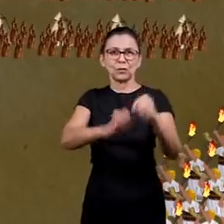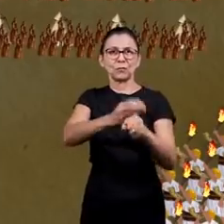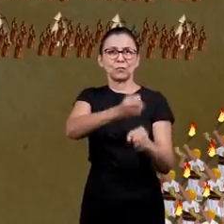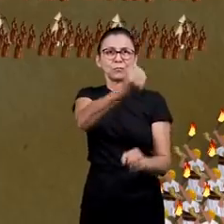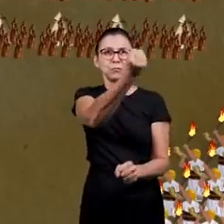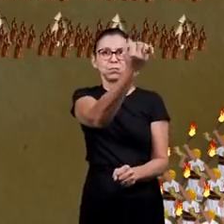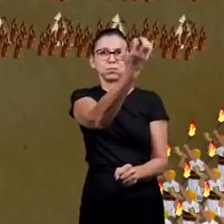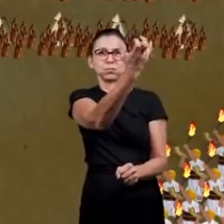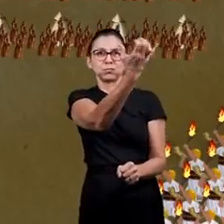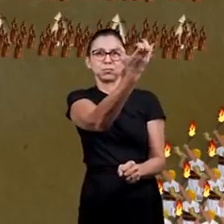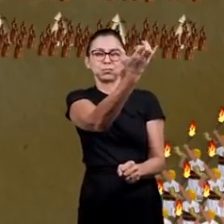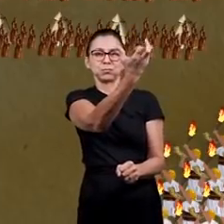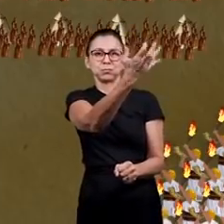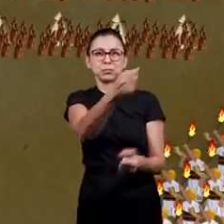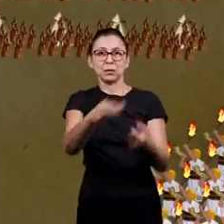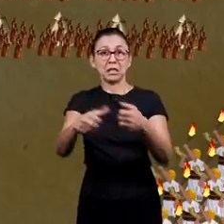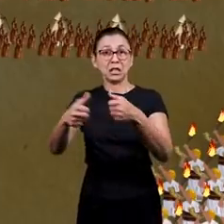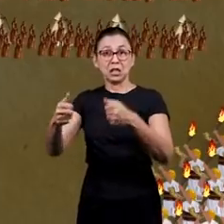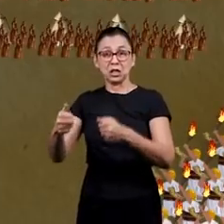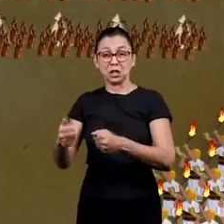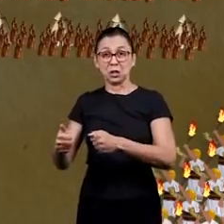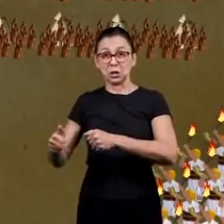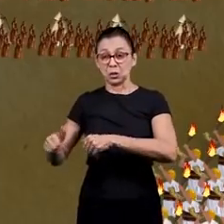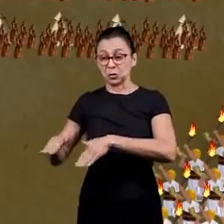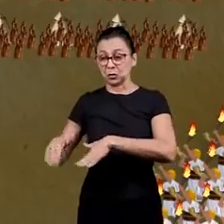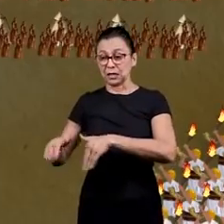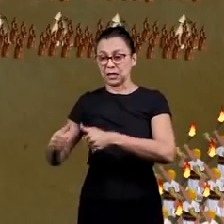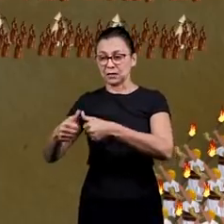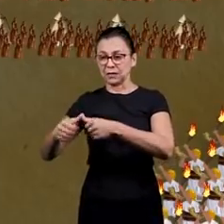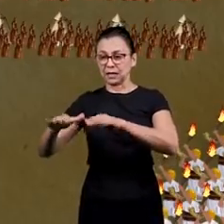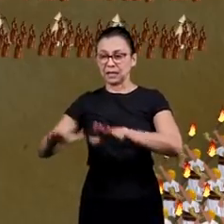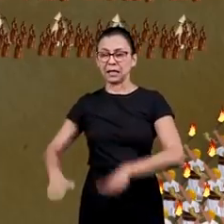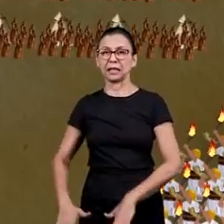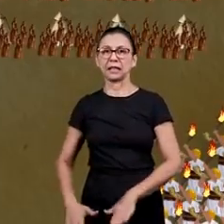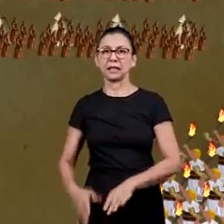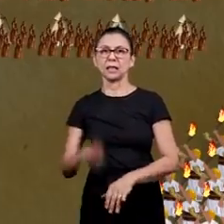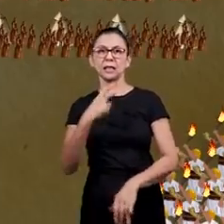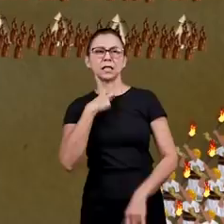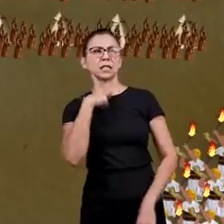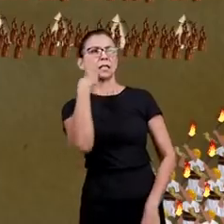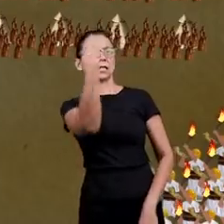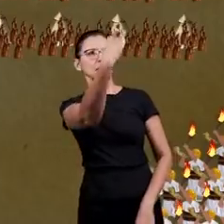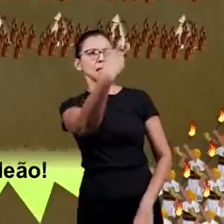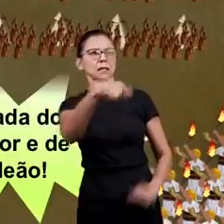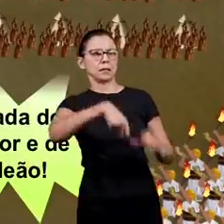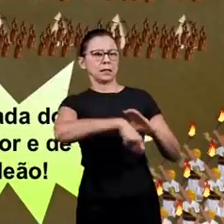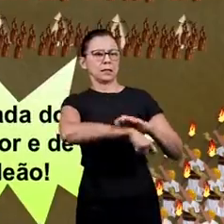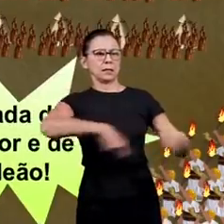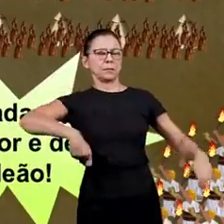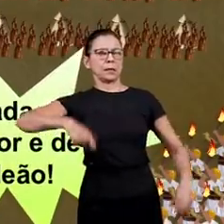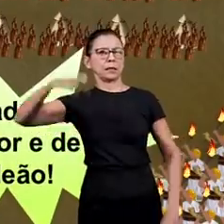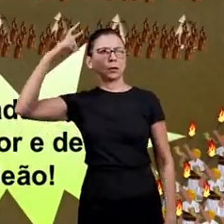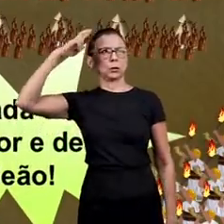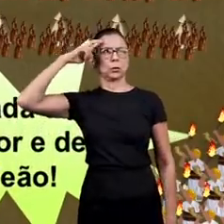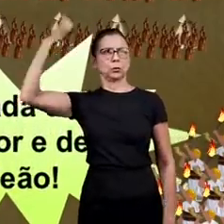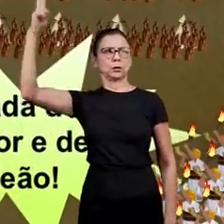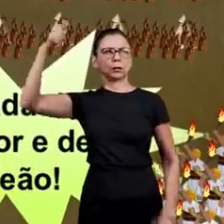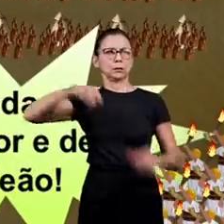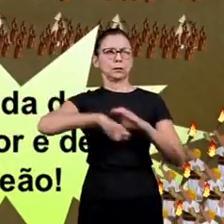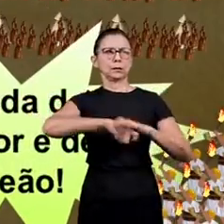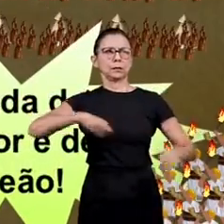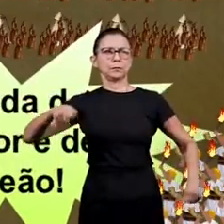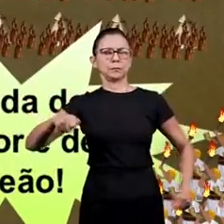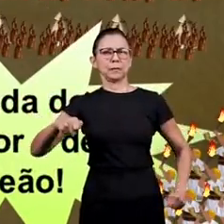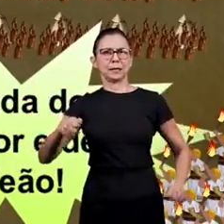eles permaneceram no mesmo lugar e gritaram: espada do Senhor e de Gideão. E